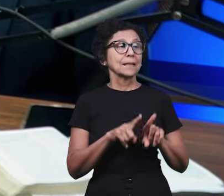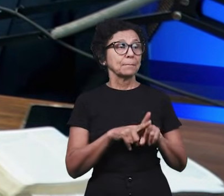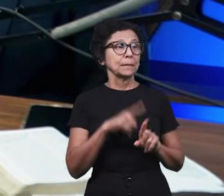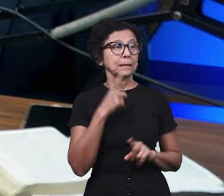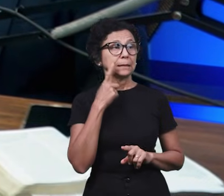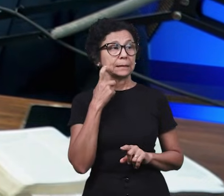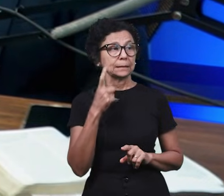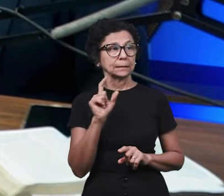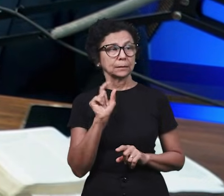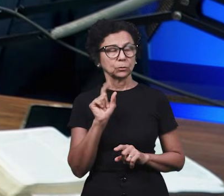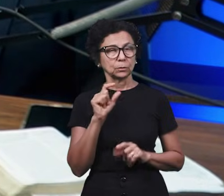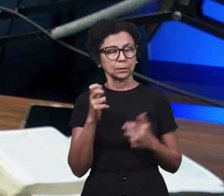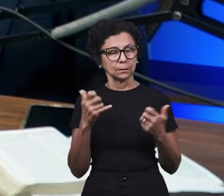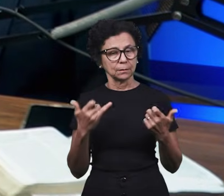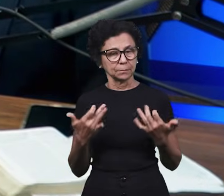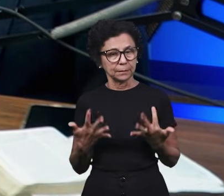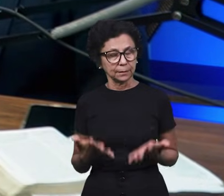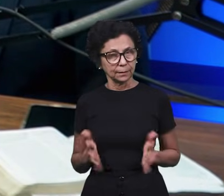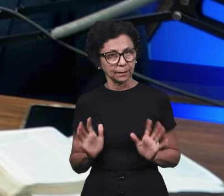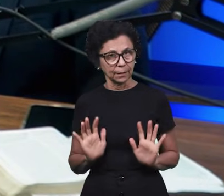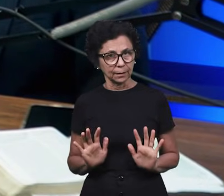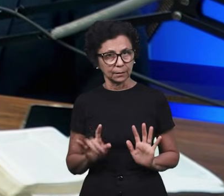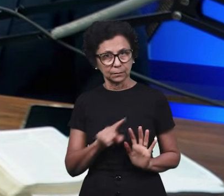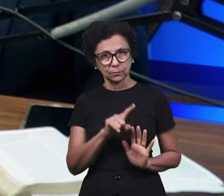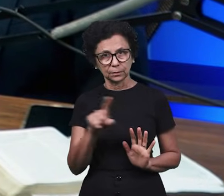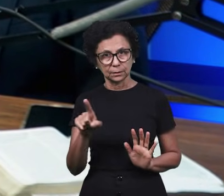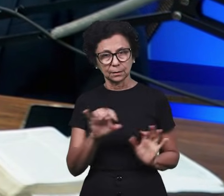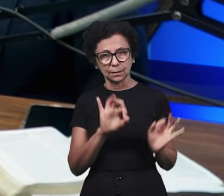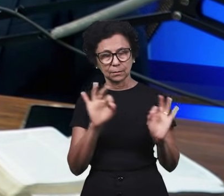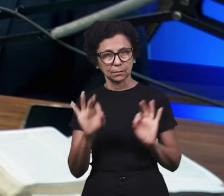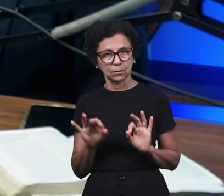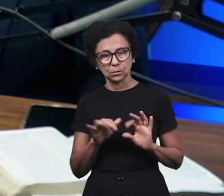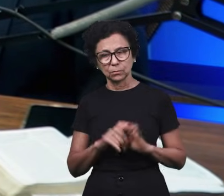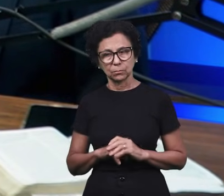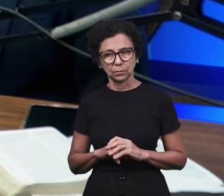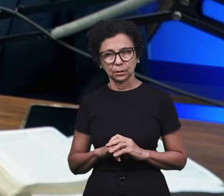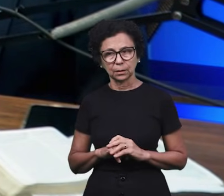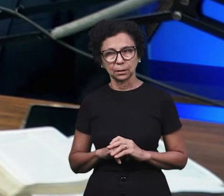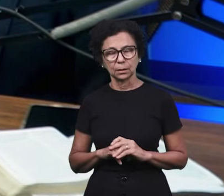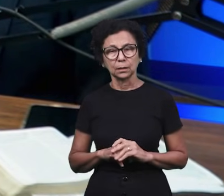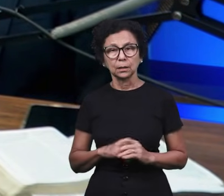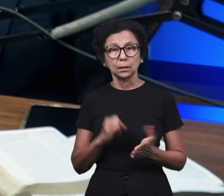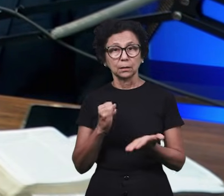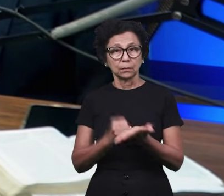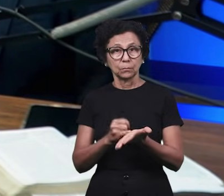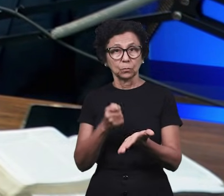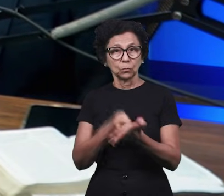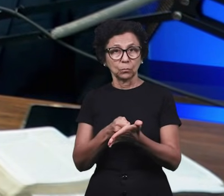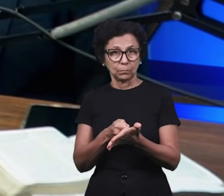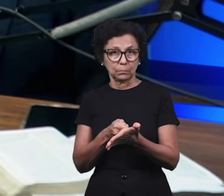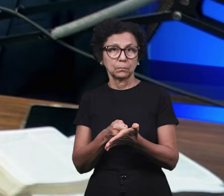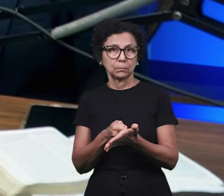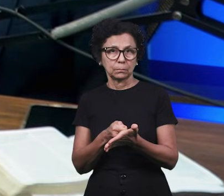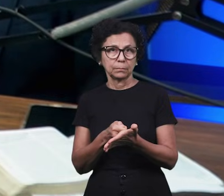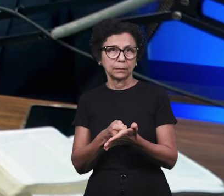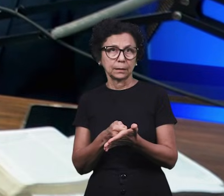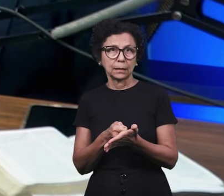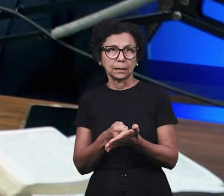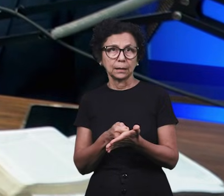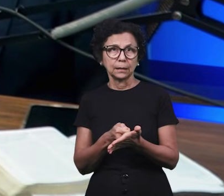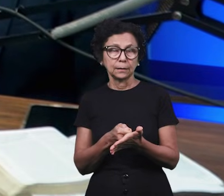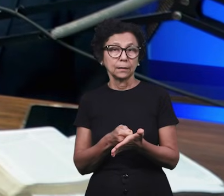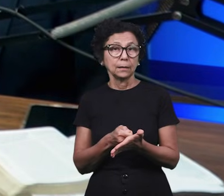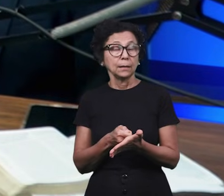importante a gente deixar assim bem frisado, né, os irmãos que estão nos ouvindo, é que a cobrança de impostos ela é algo